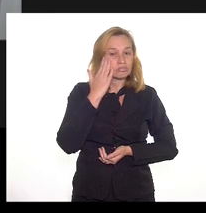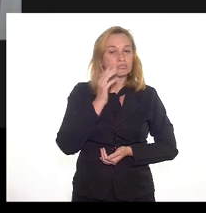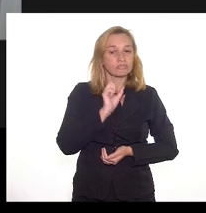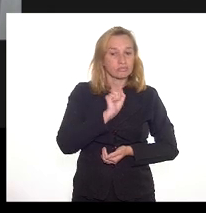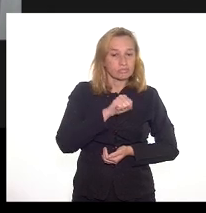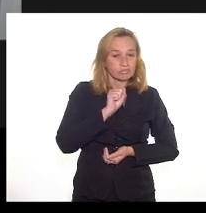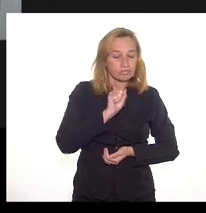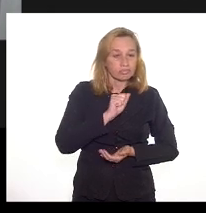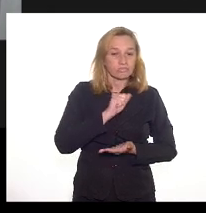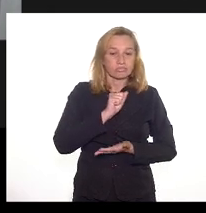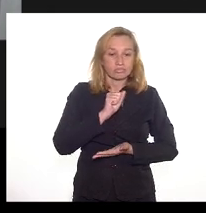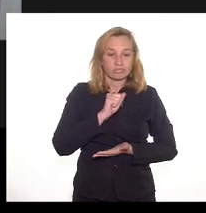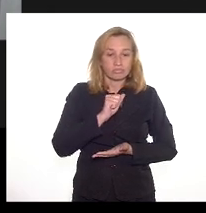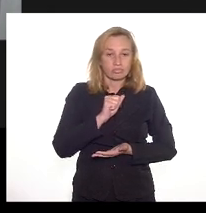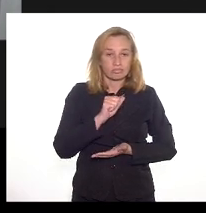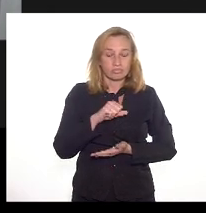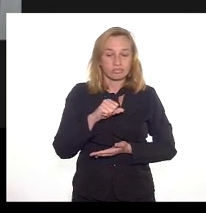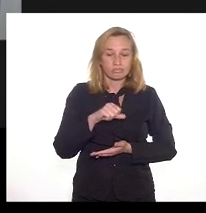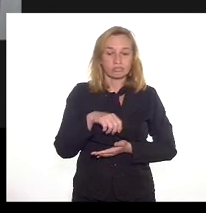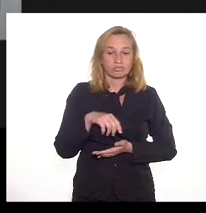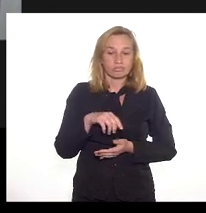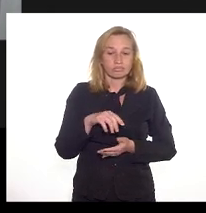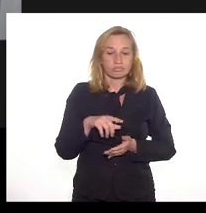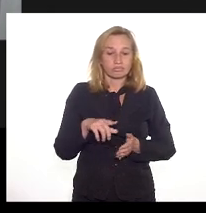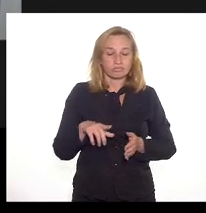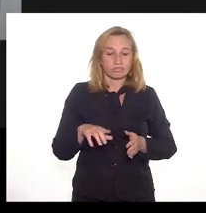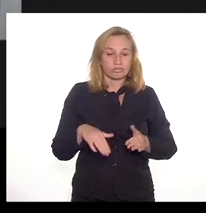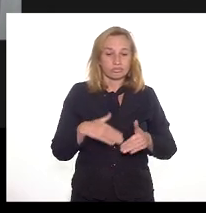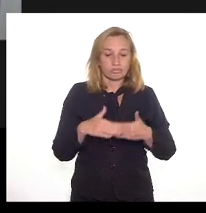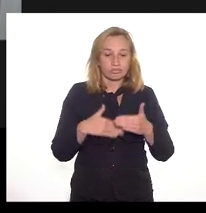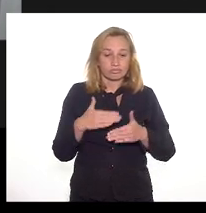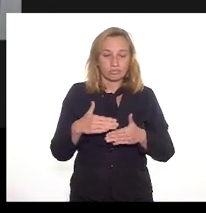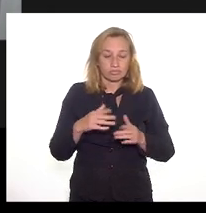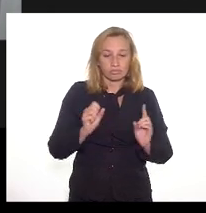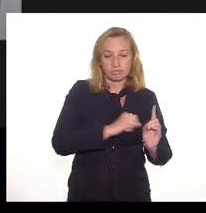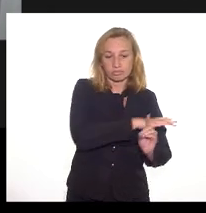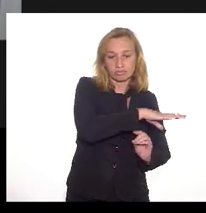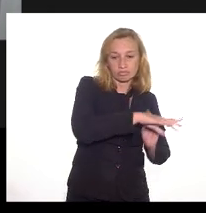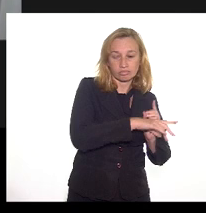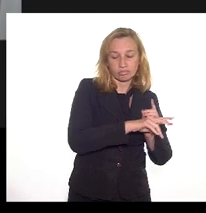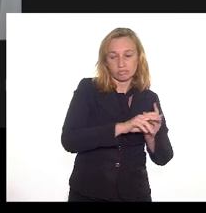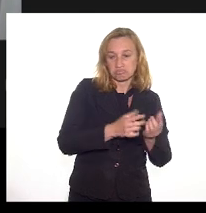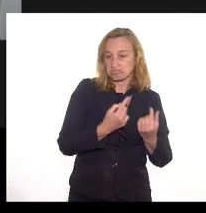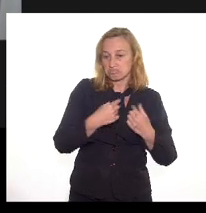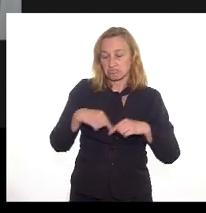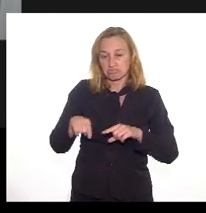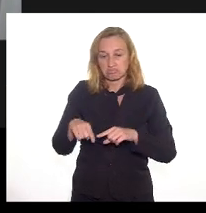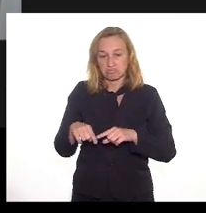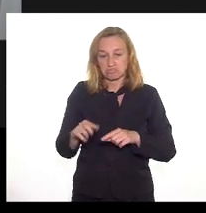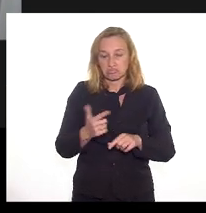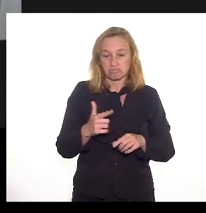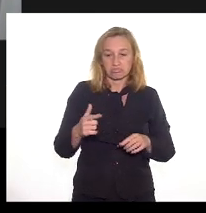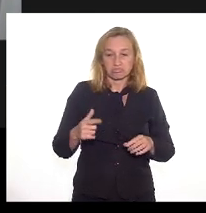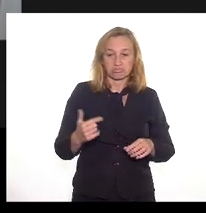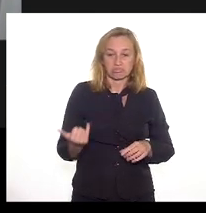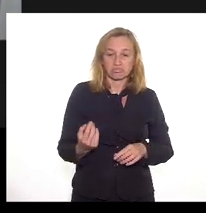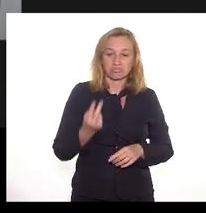uma contrapartida para a sociedade a ser dada. Do contrário, ela não precisaria sequer ter uma prioridade como essa.